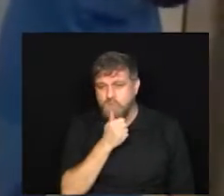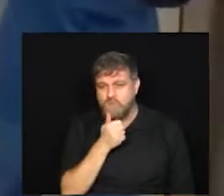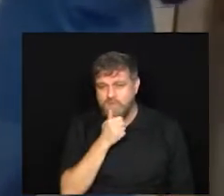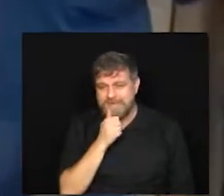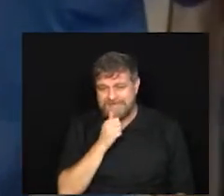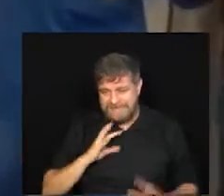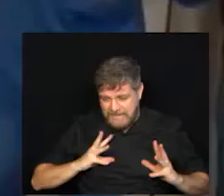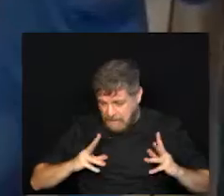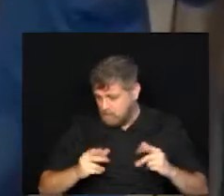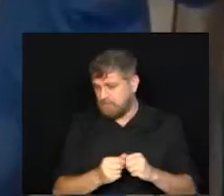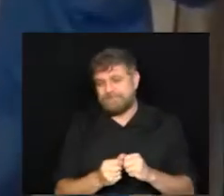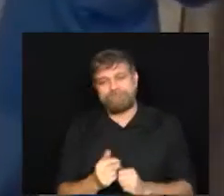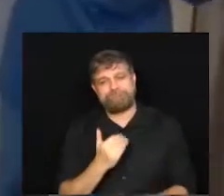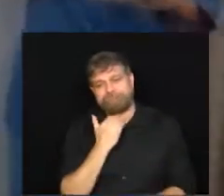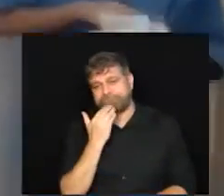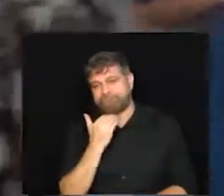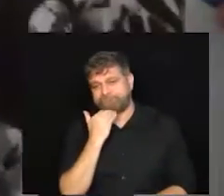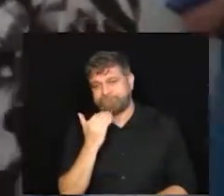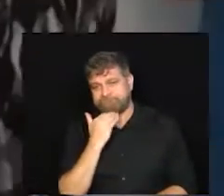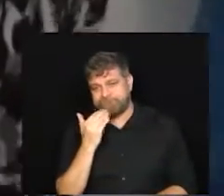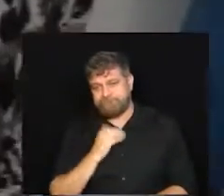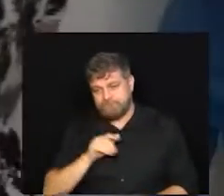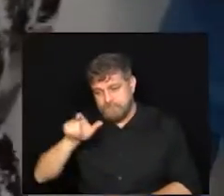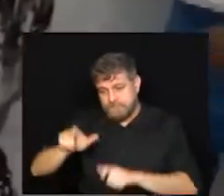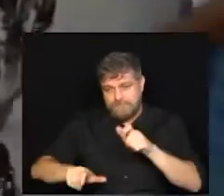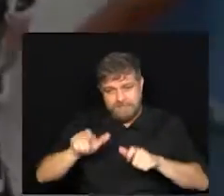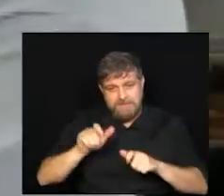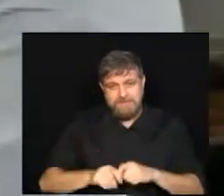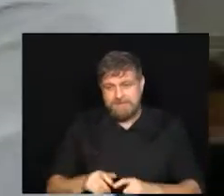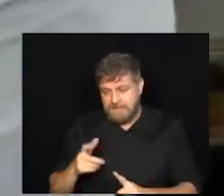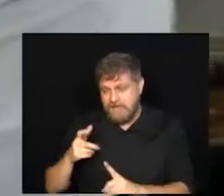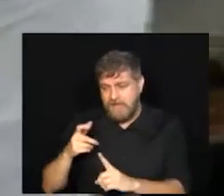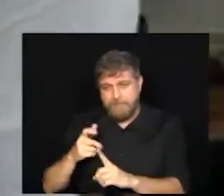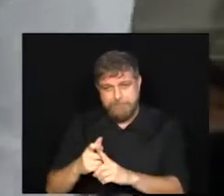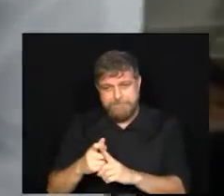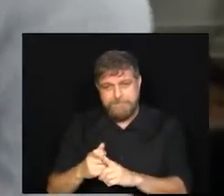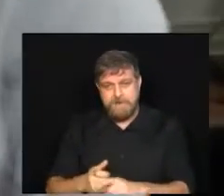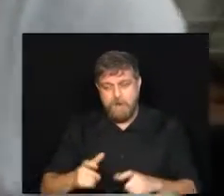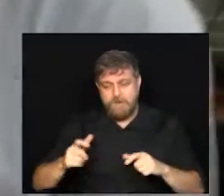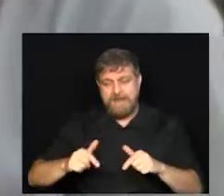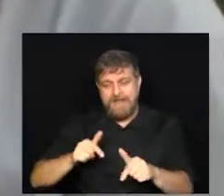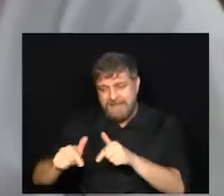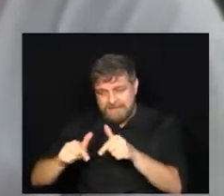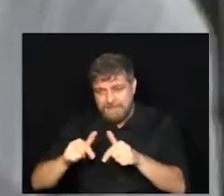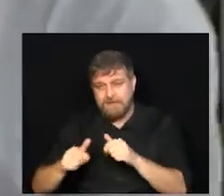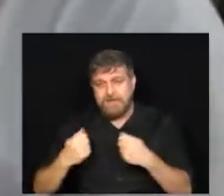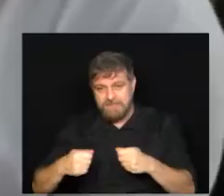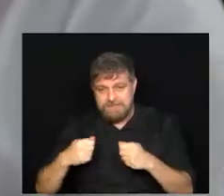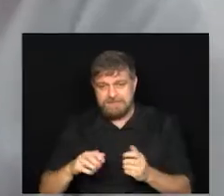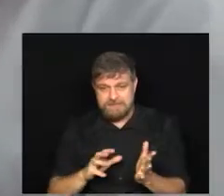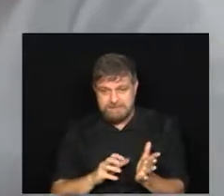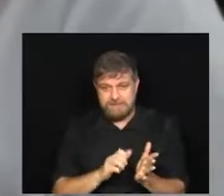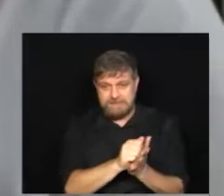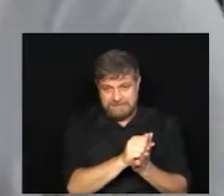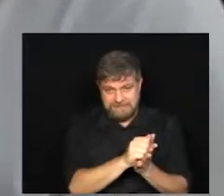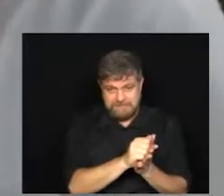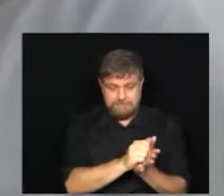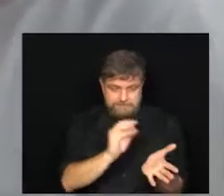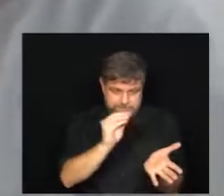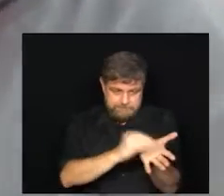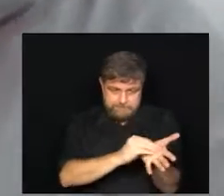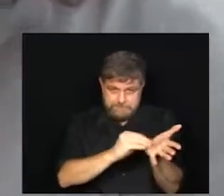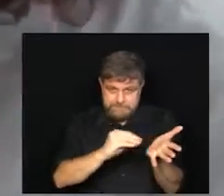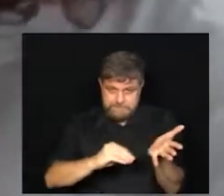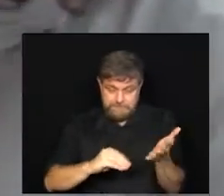suficiente para vacinar a todos, os que não conseguiram vacinar no local de trabalho devem então fazer o agendamento